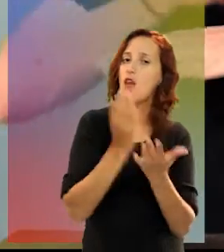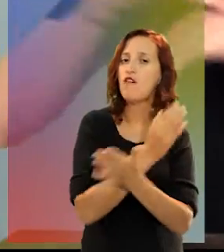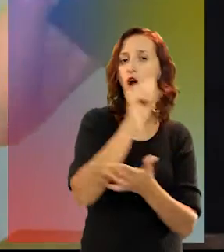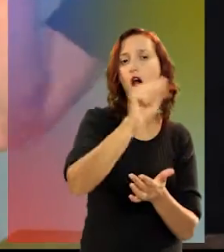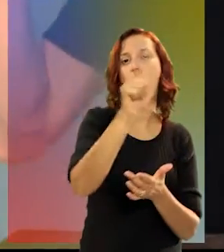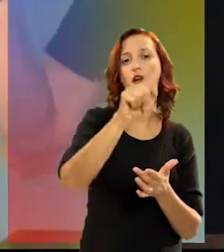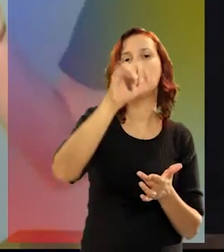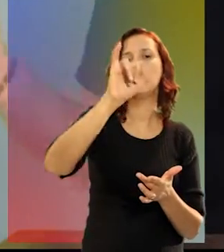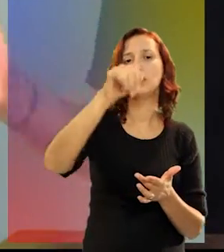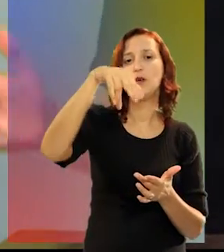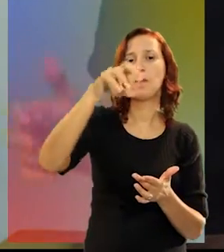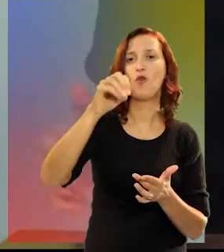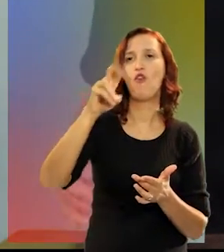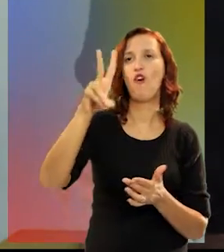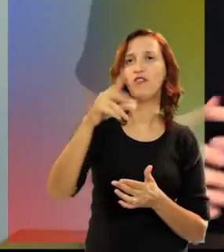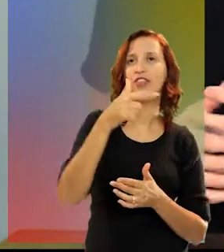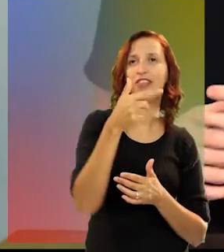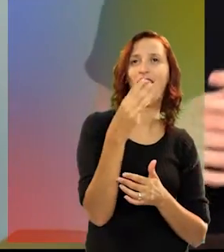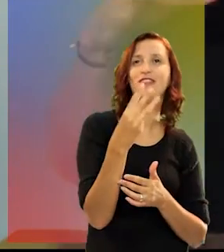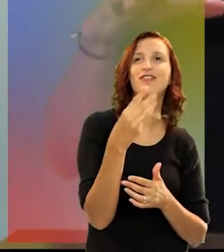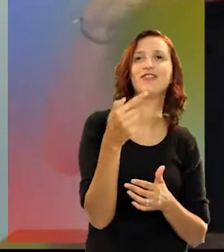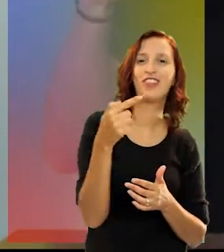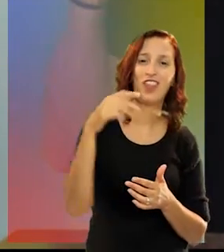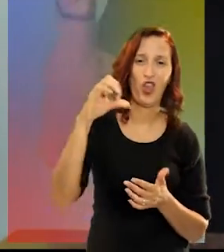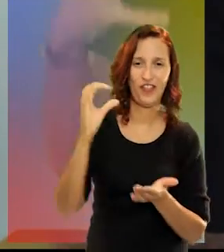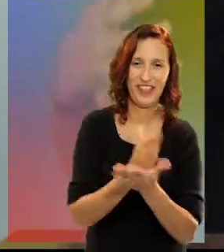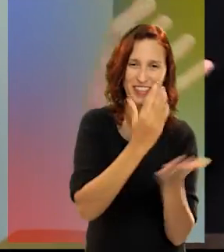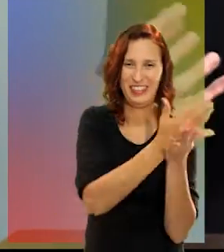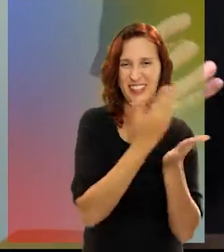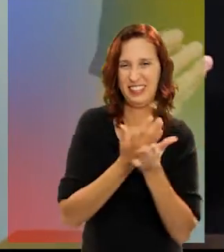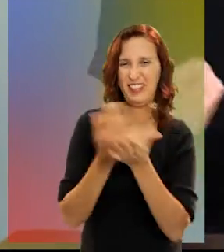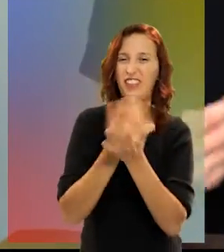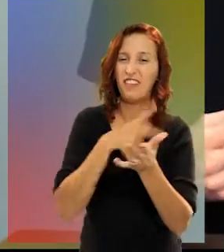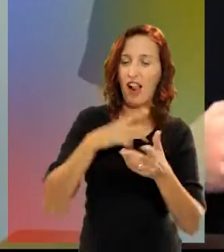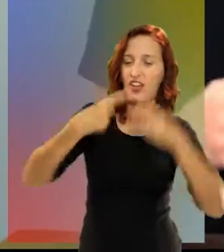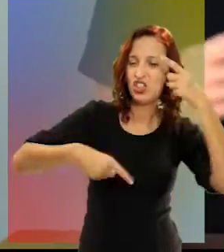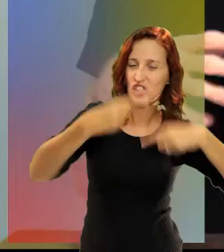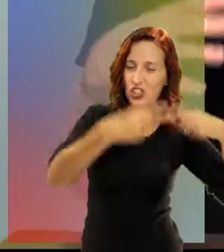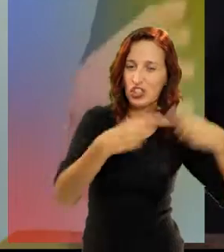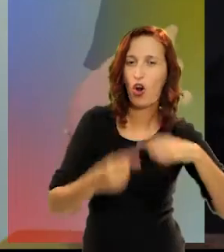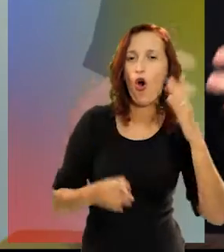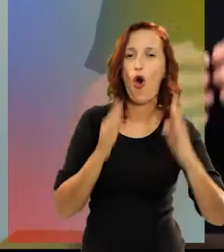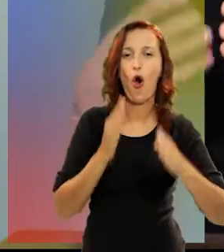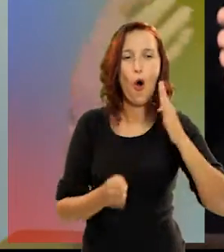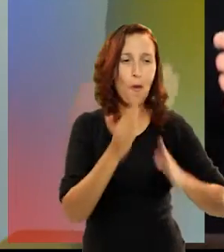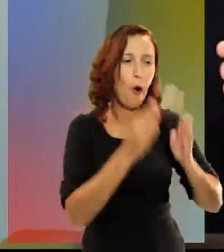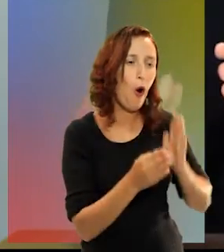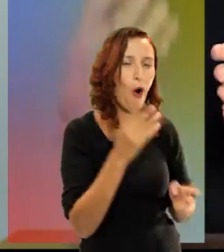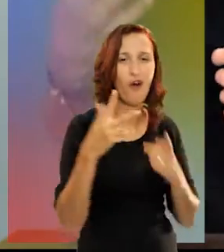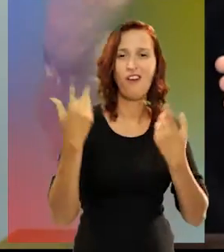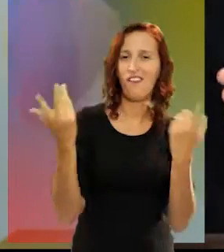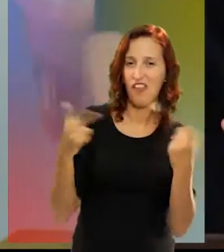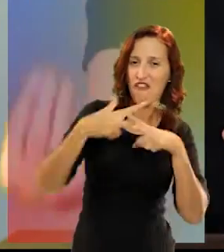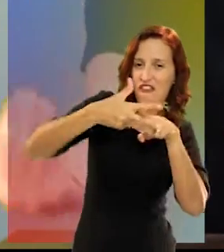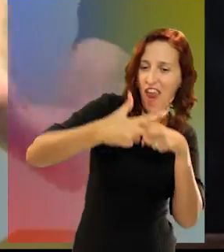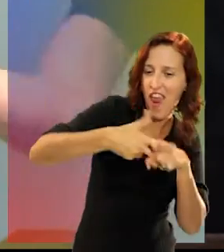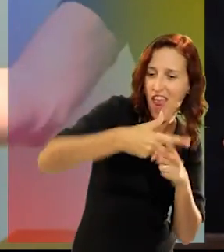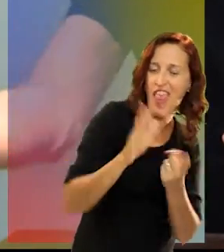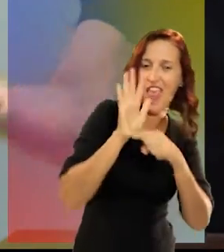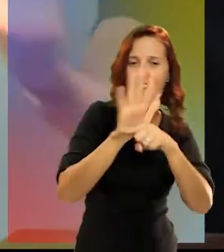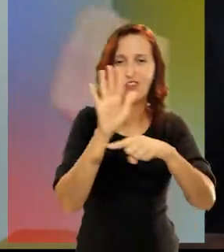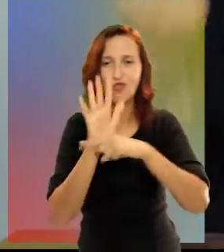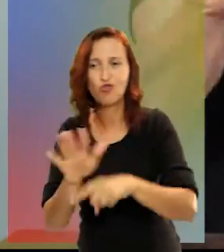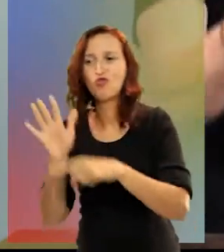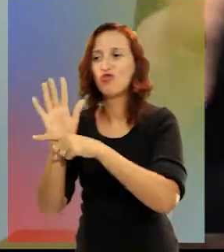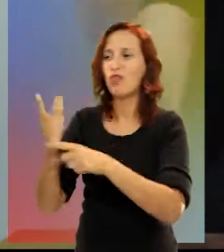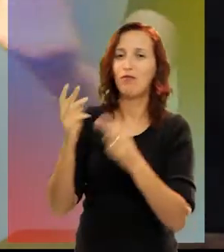Asimov. Todos os 379 livros do Asimov. Que tem esse lance da discussão do robô, né? Que você cria um robô como uma ferramenta, mas que tem um robô que serve